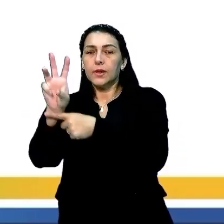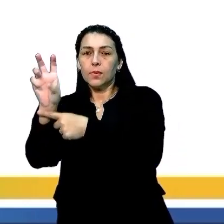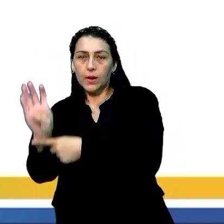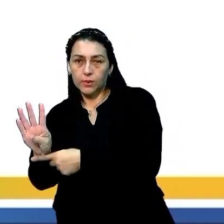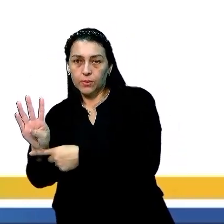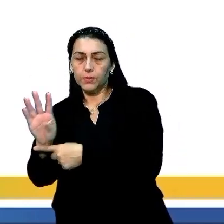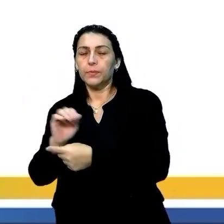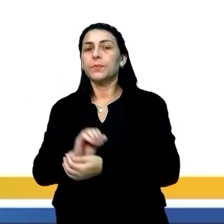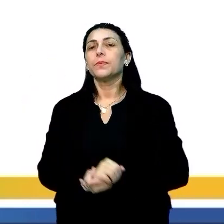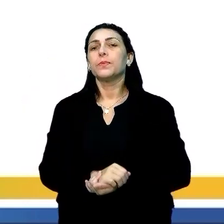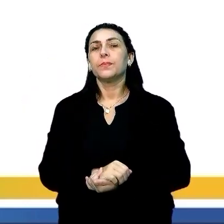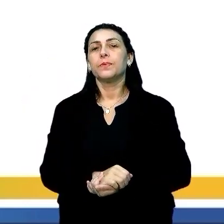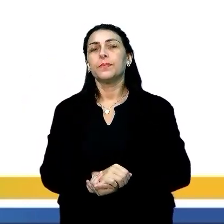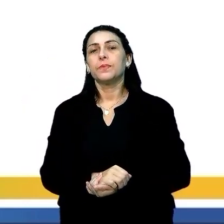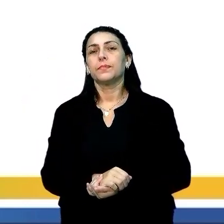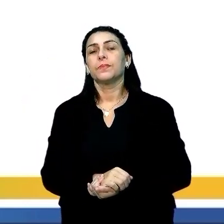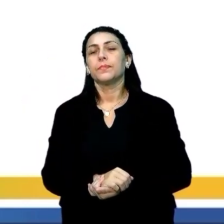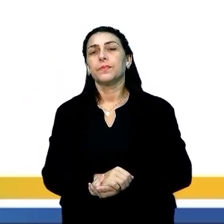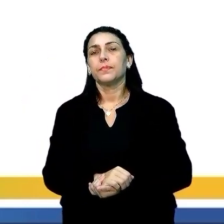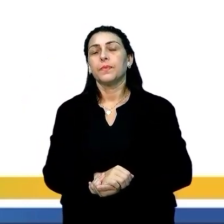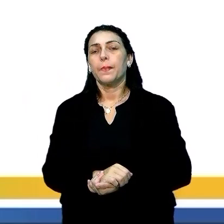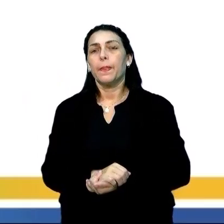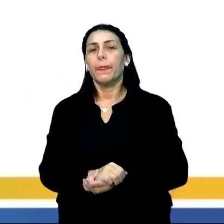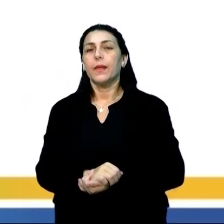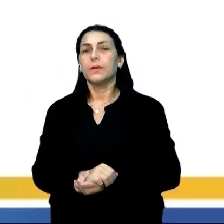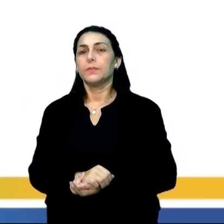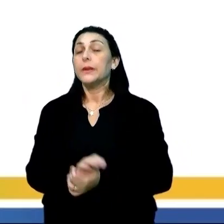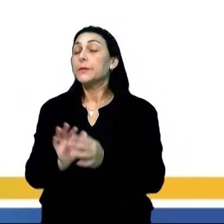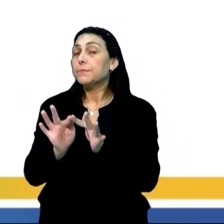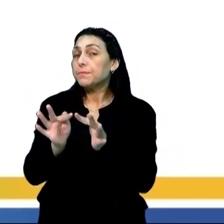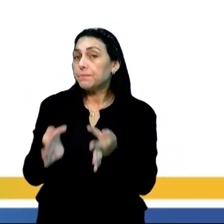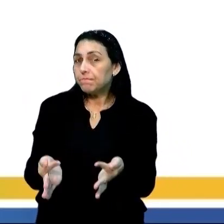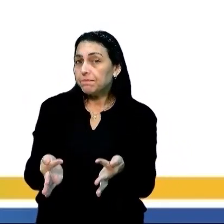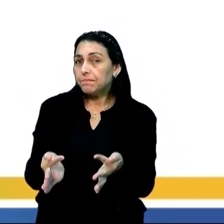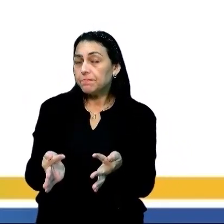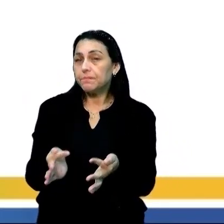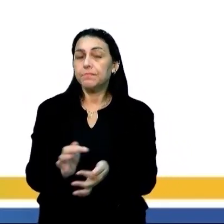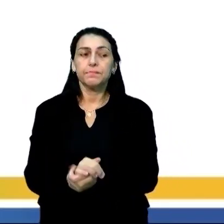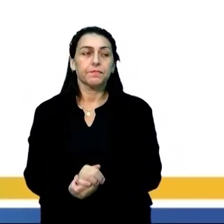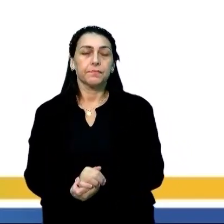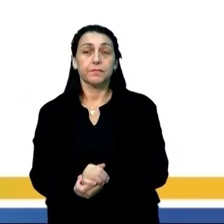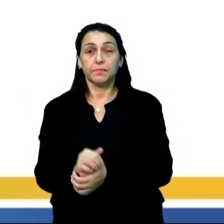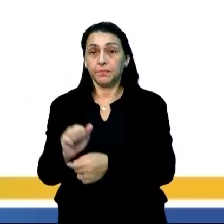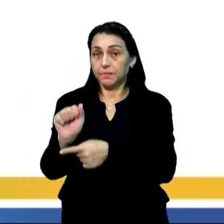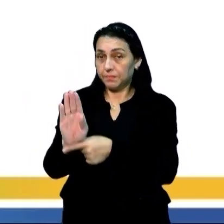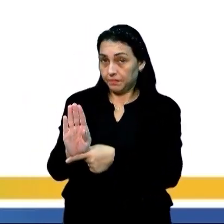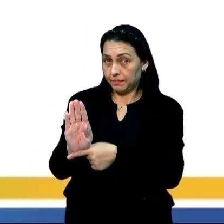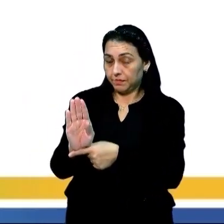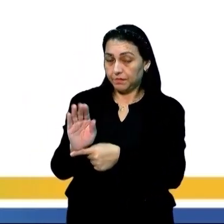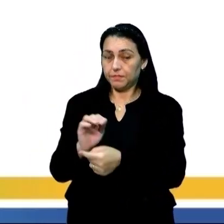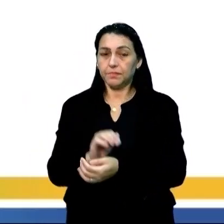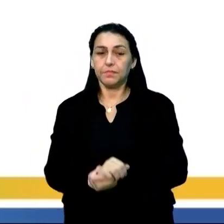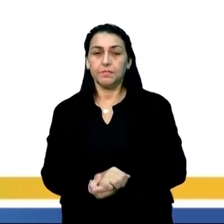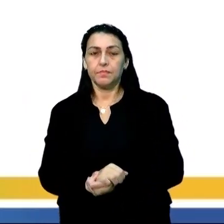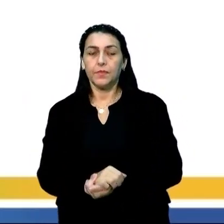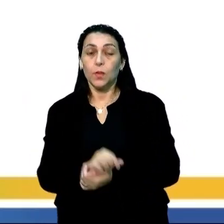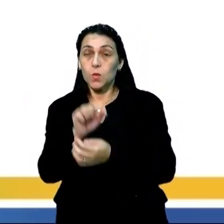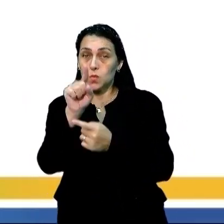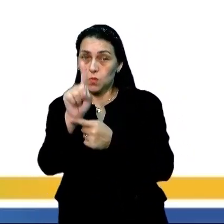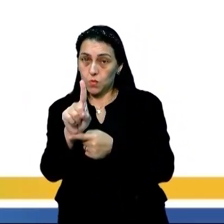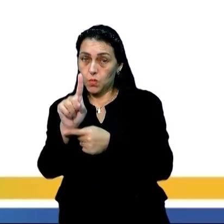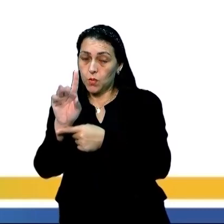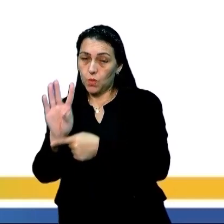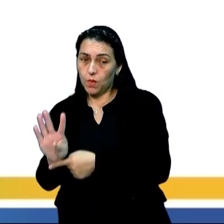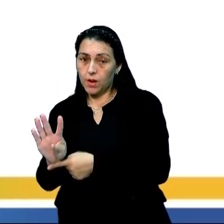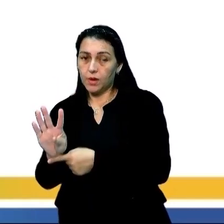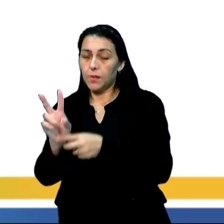3 e 4. Nesse caso aí tá bem simples, né, pessoal? A letra B, claro. Nós podemos ver que